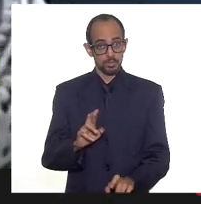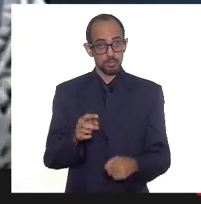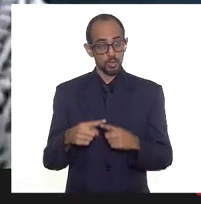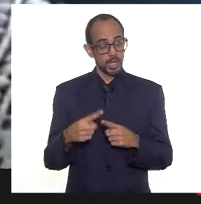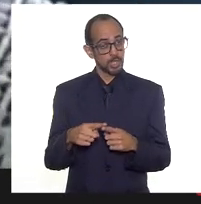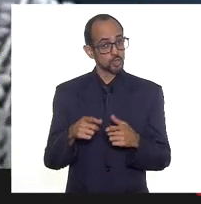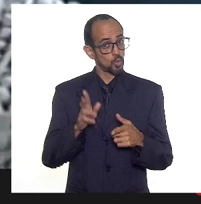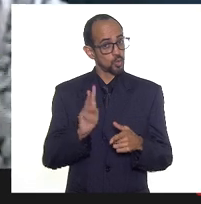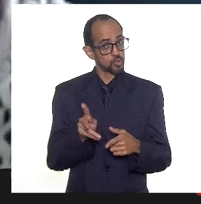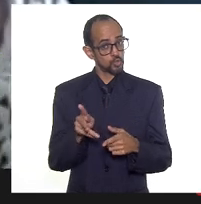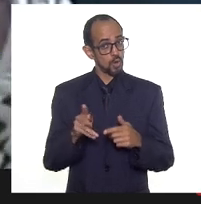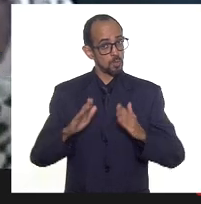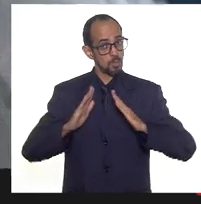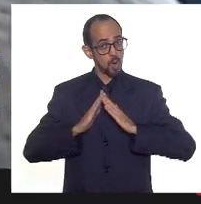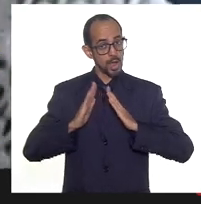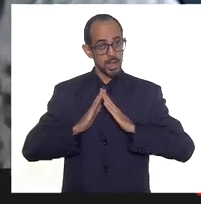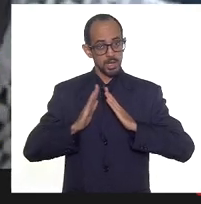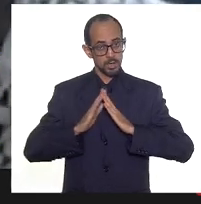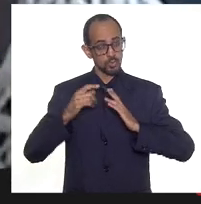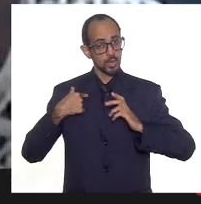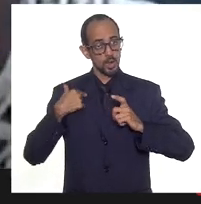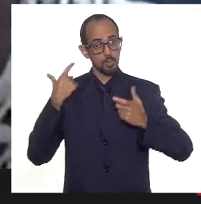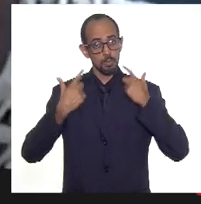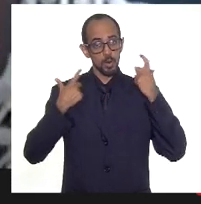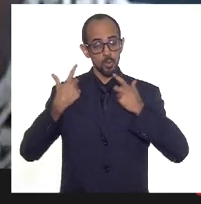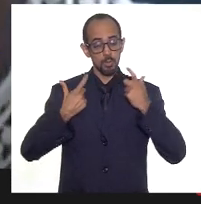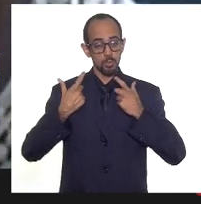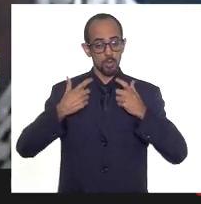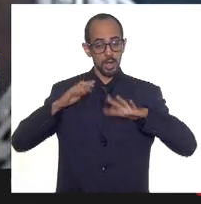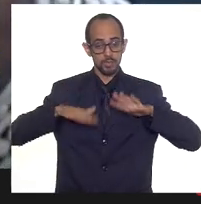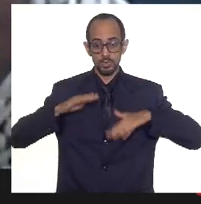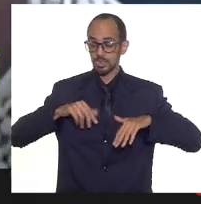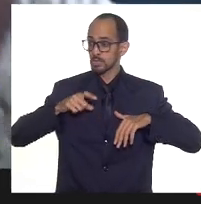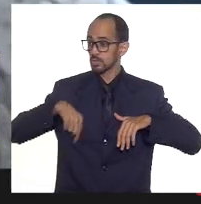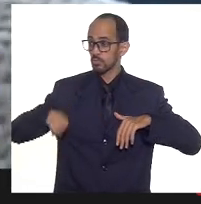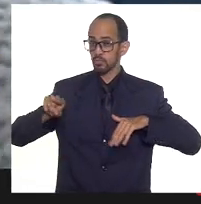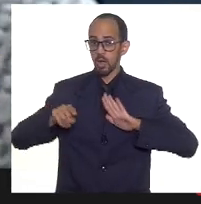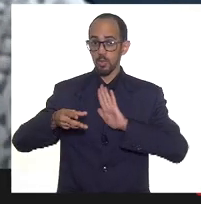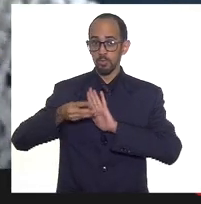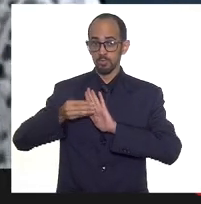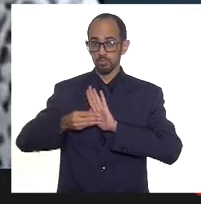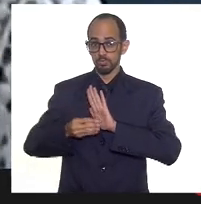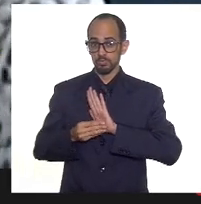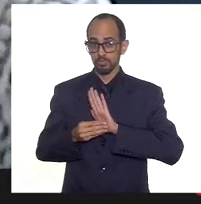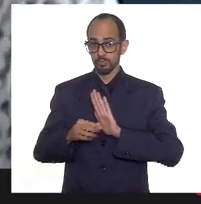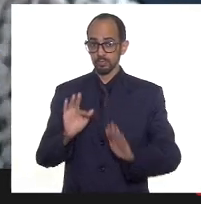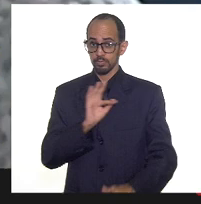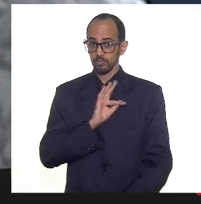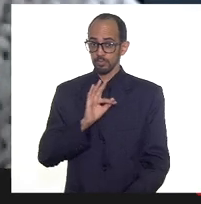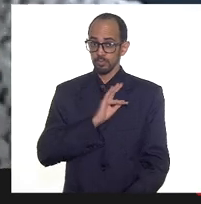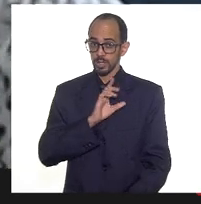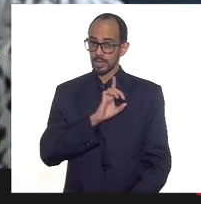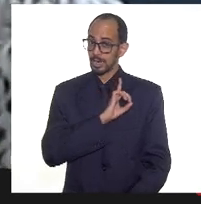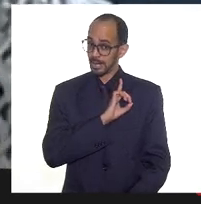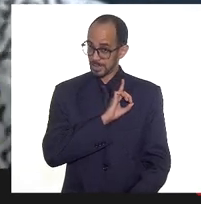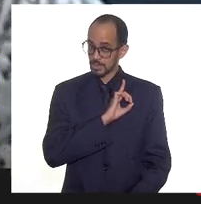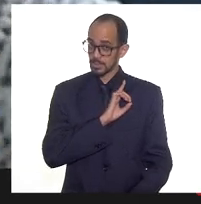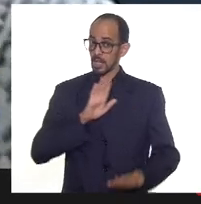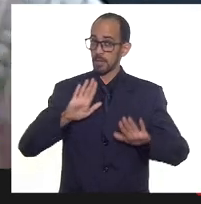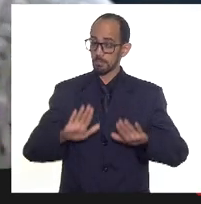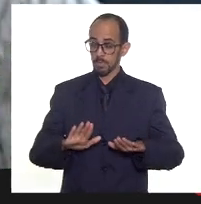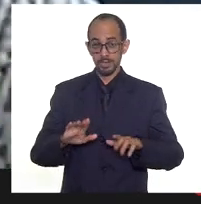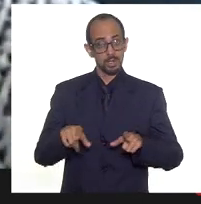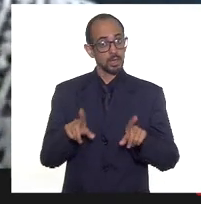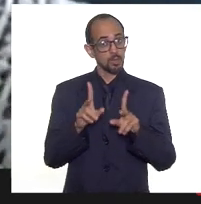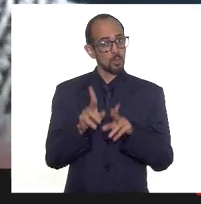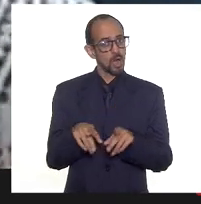no lugar, eles não têm, eles não vão muitas vezes fazer o registro da delegacia, do mesmo jeito que os moradores muitas vezes também, na favela,